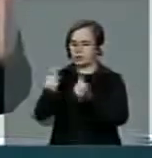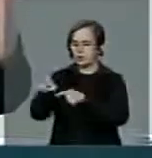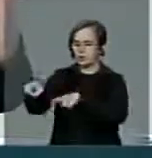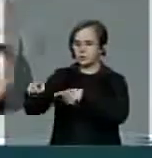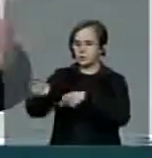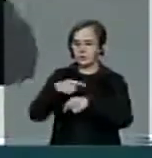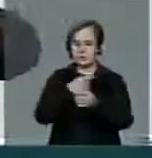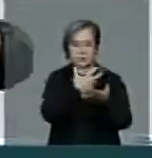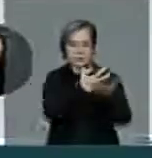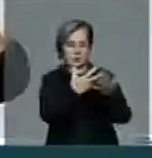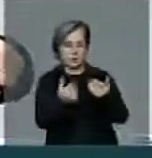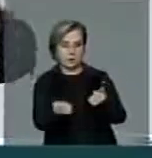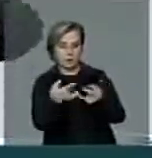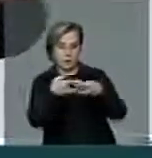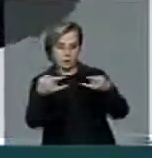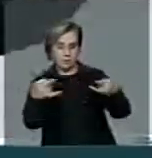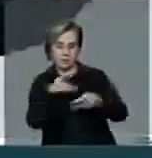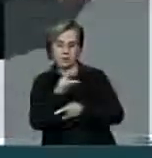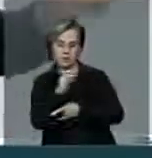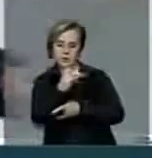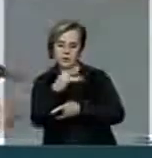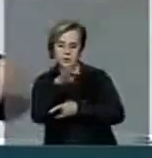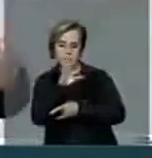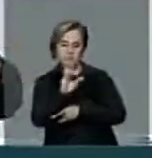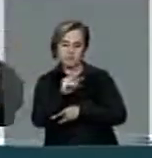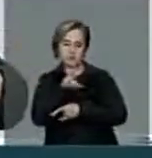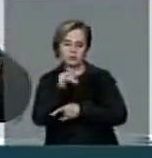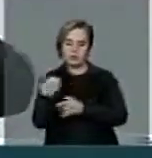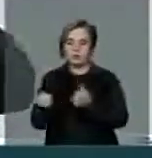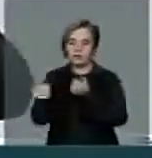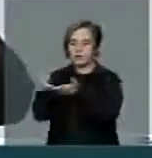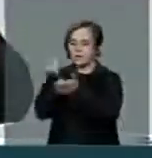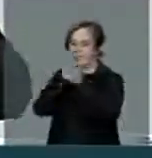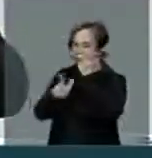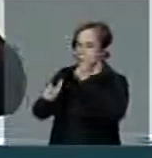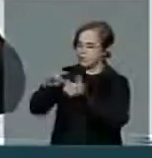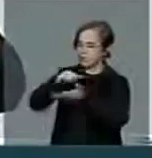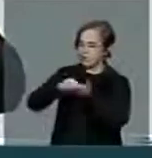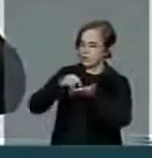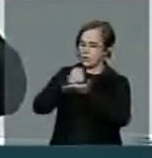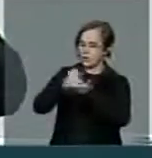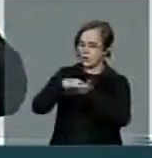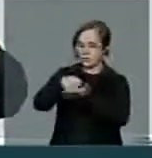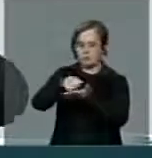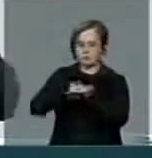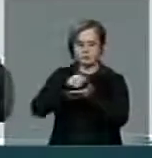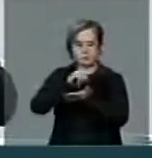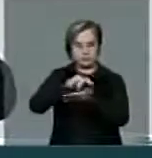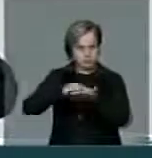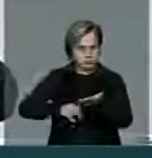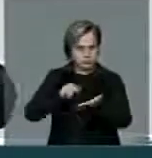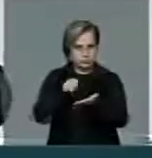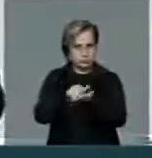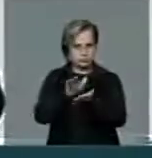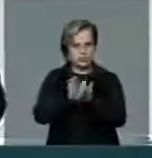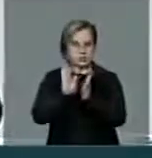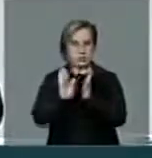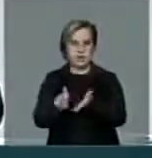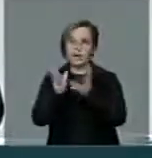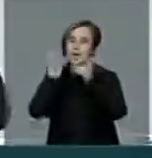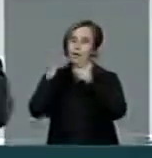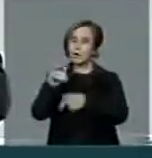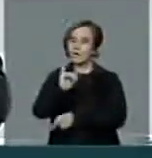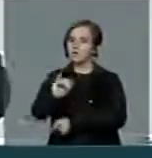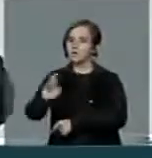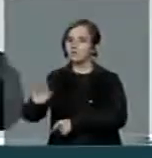recibo e esse recibo vai dar a ele a condição que ele está cadastrado. É a mesma questão do imposto de